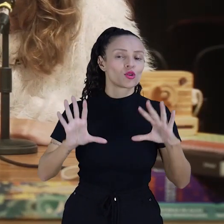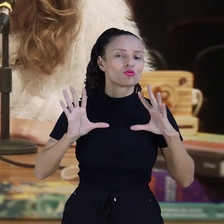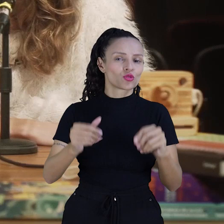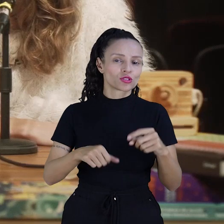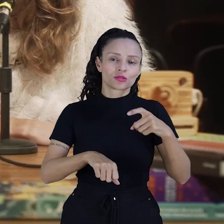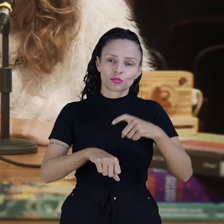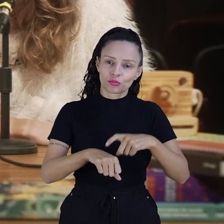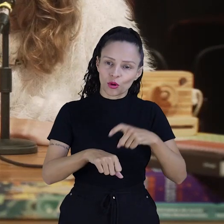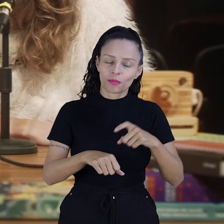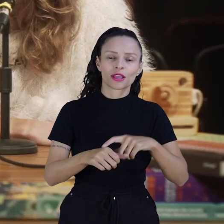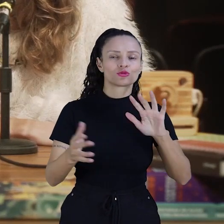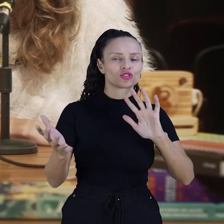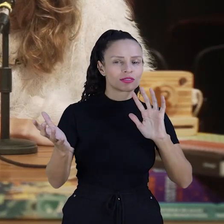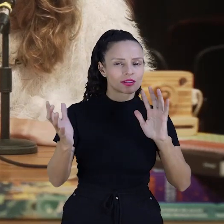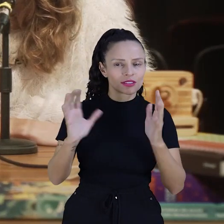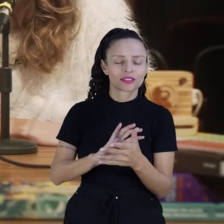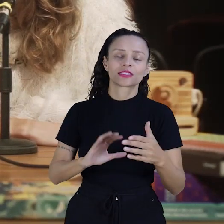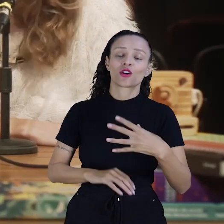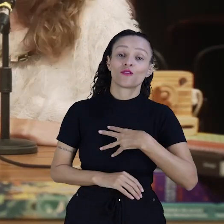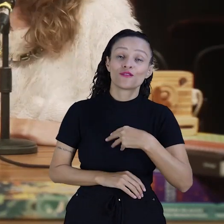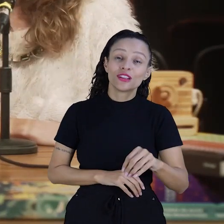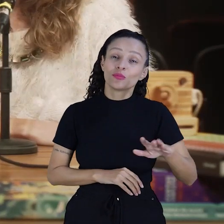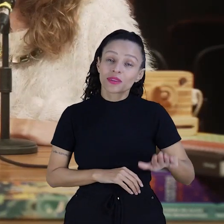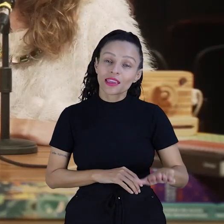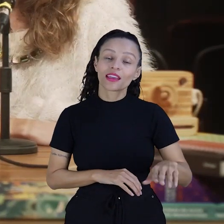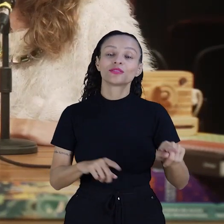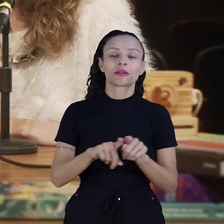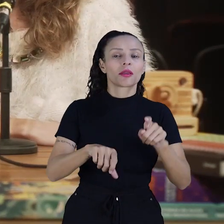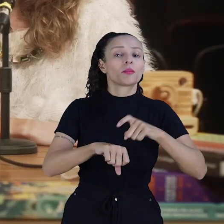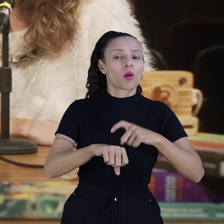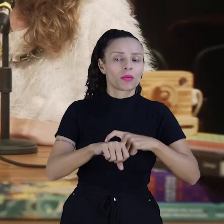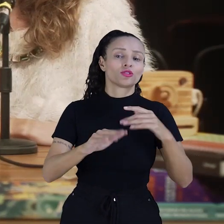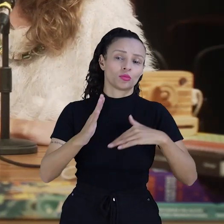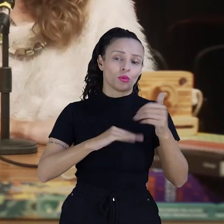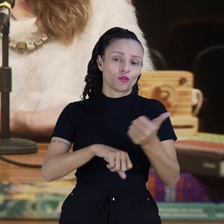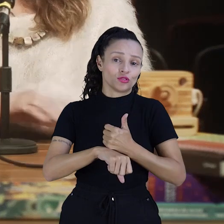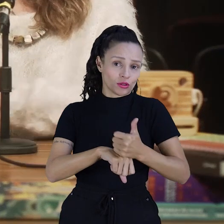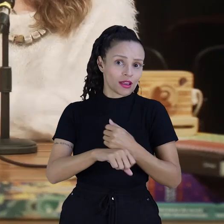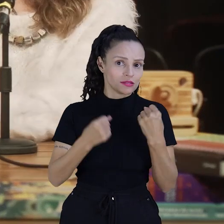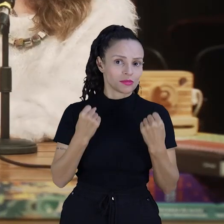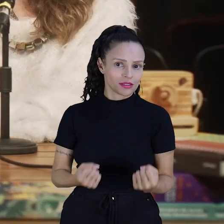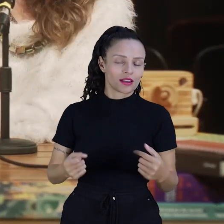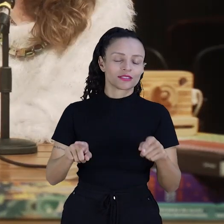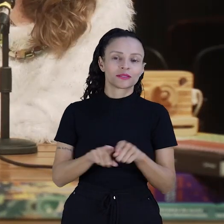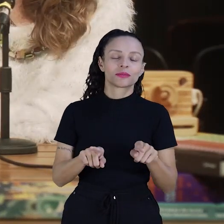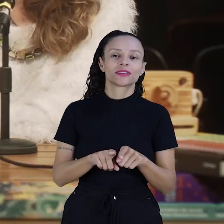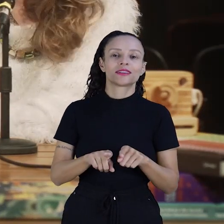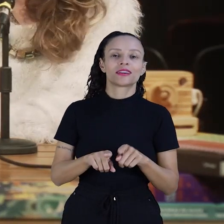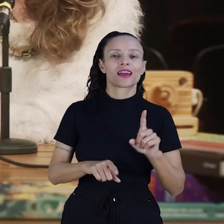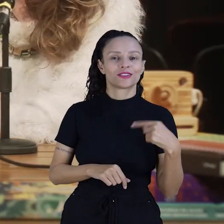coletivo. Todas num momento de transição, filhos pequenos e passando por momentos profissionais densos,